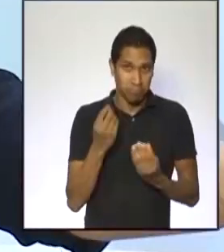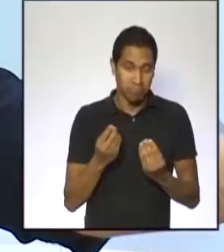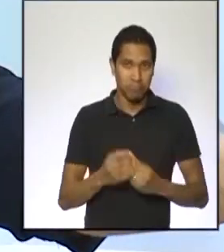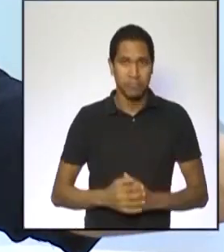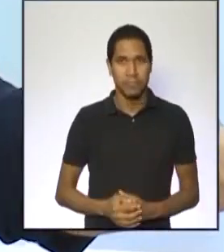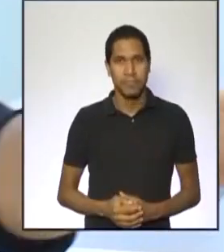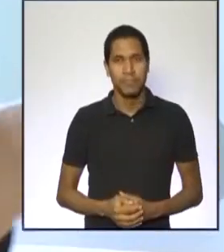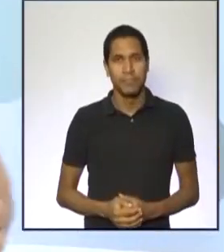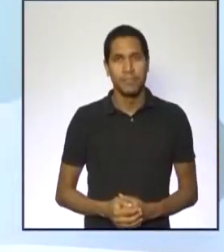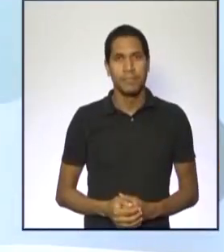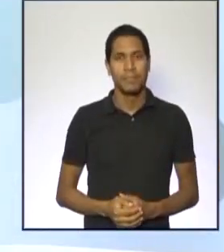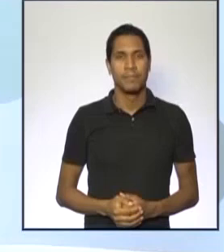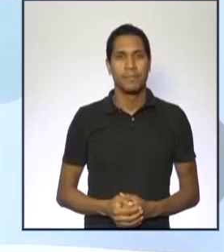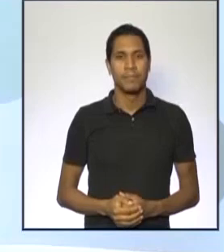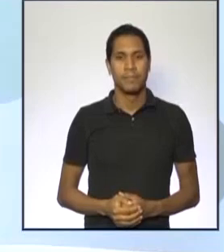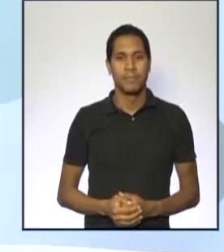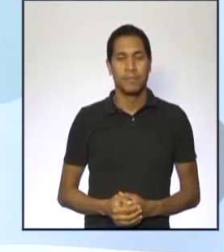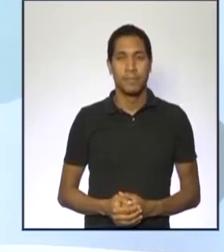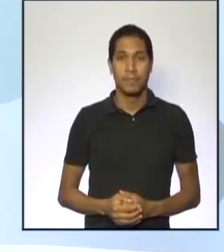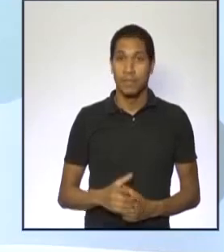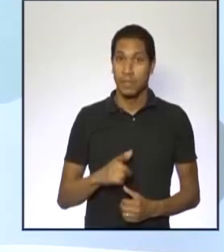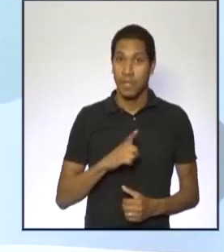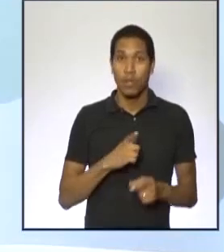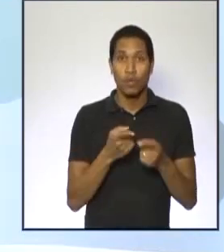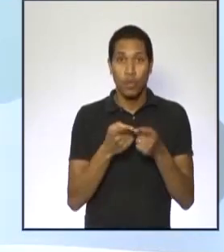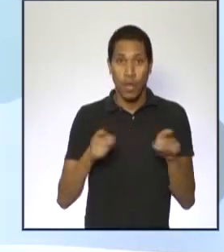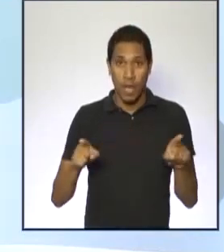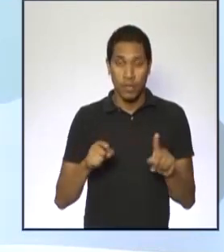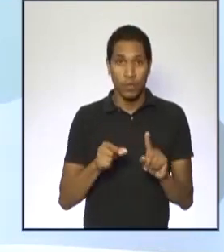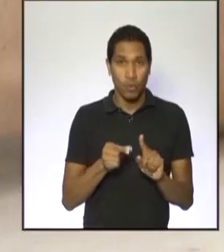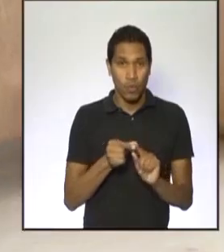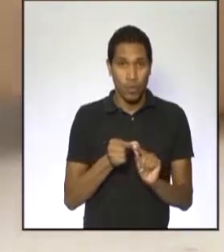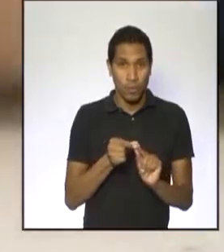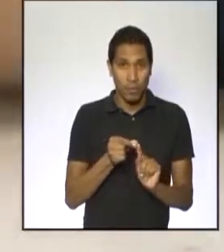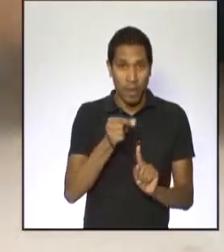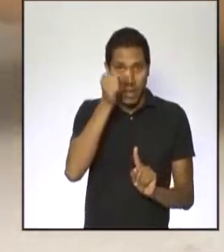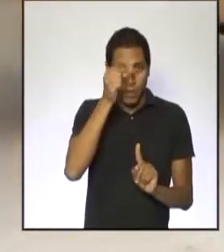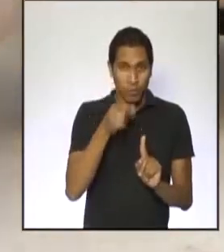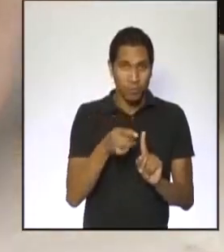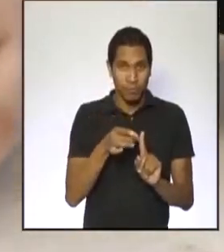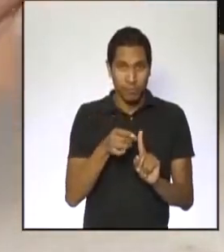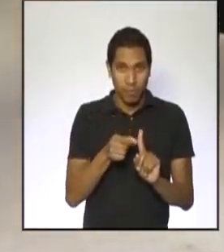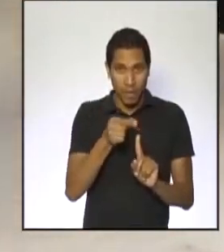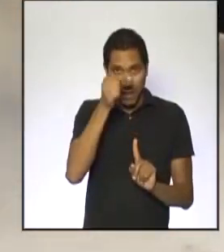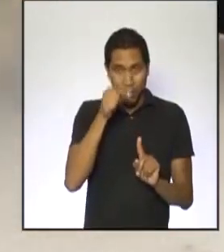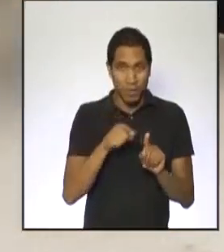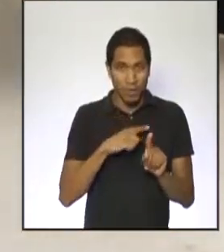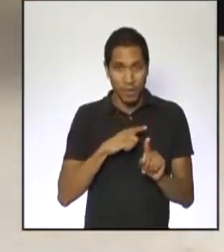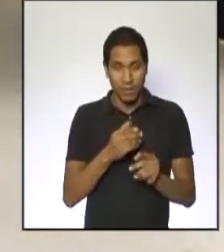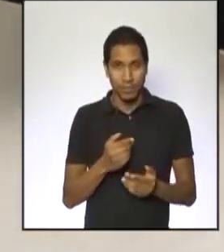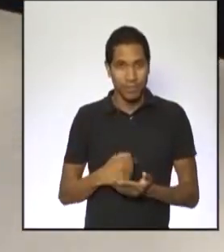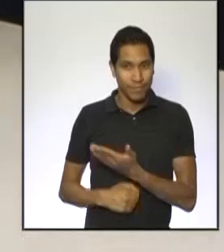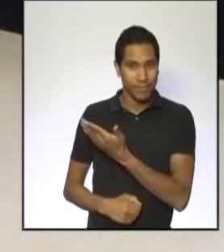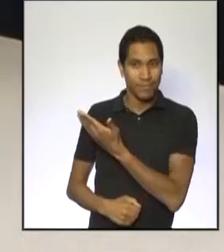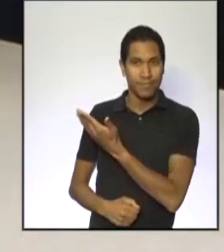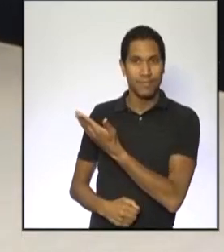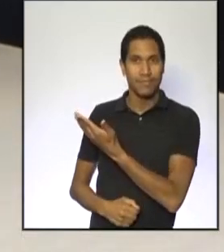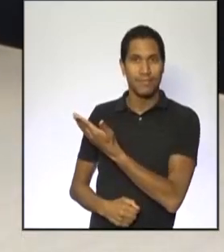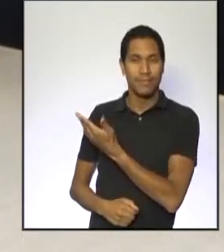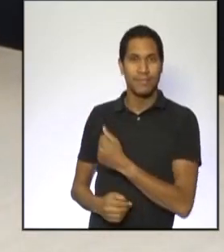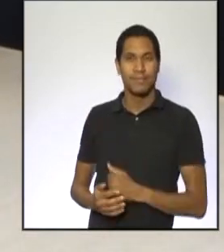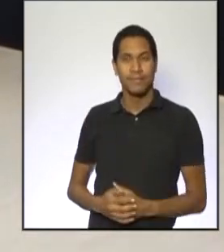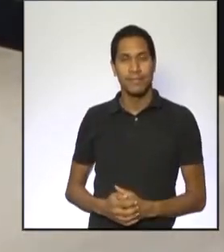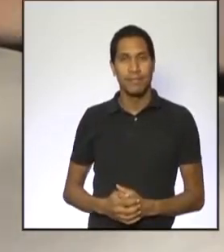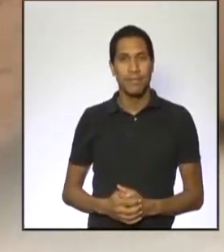vou pegar, então, o palito de churrasco. Opa! O palito de churrasco. Vou